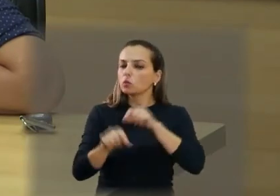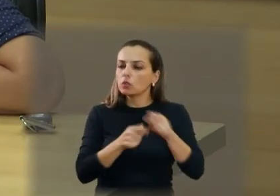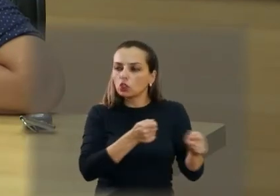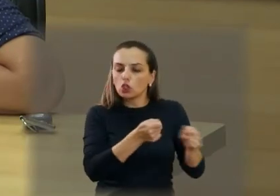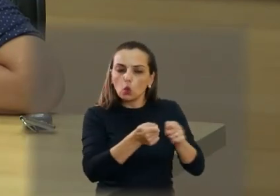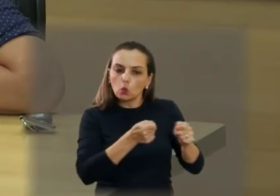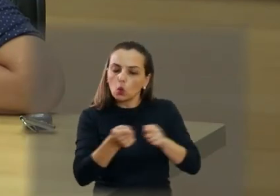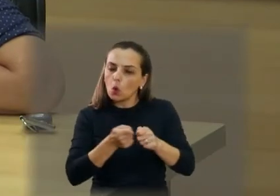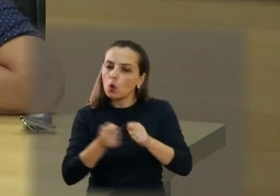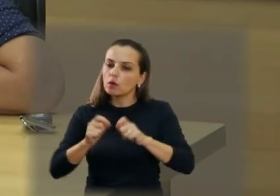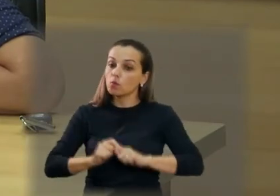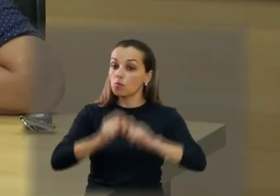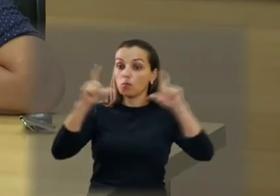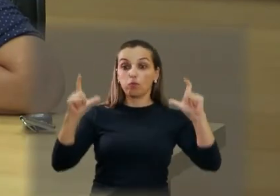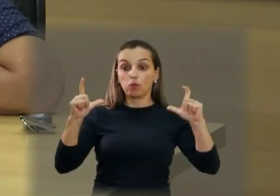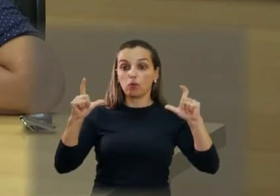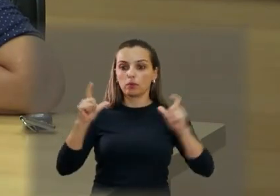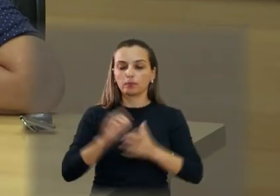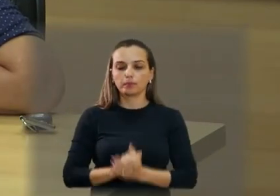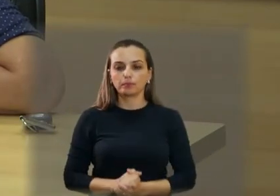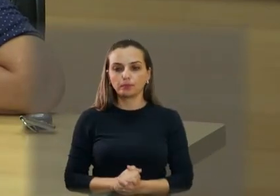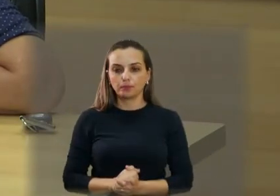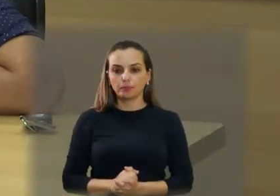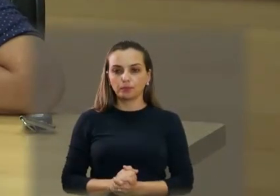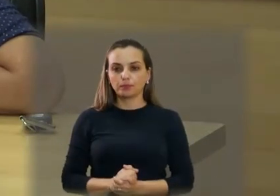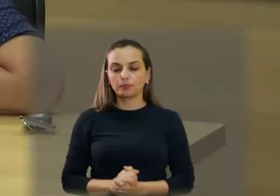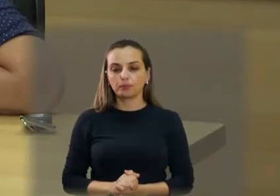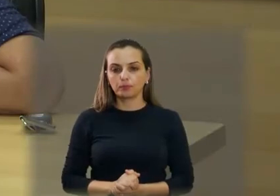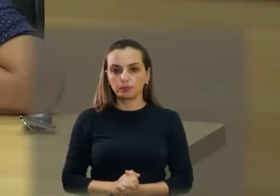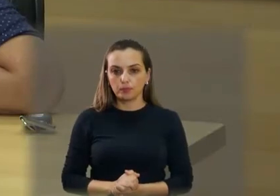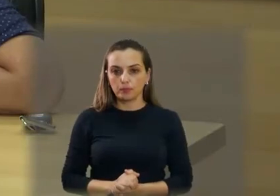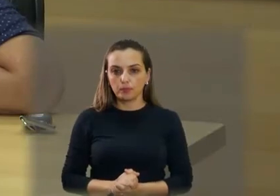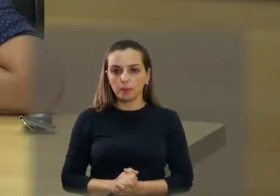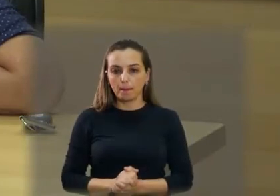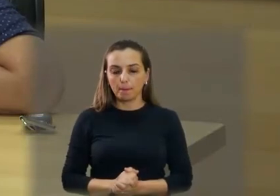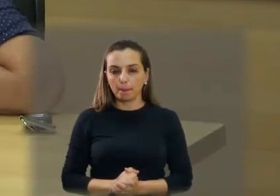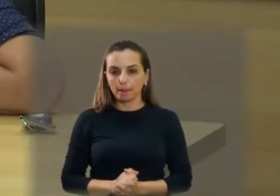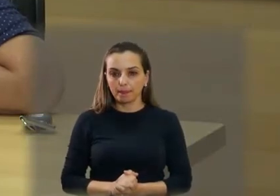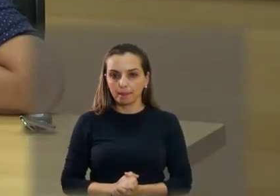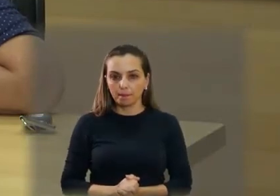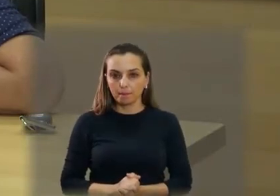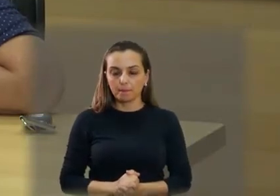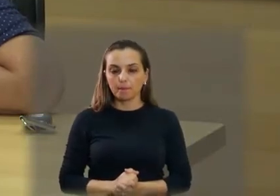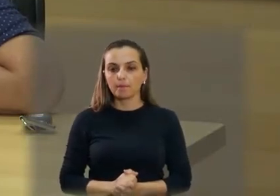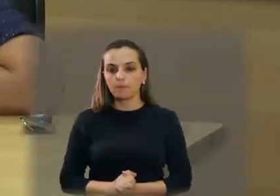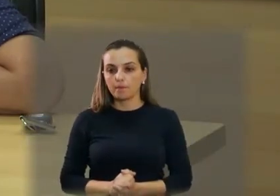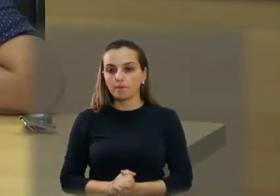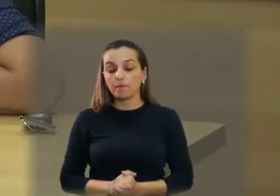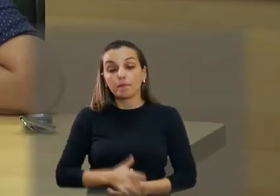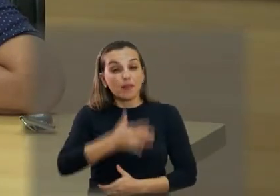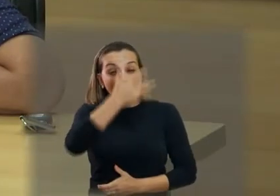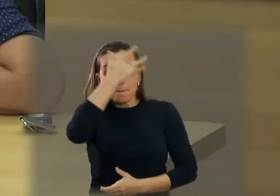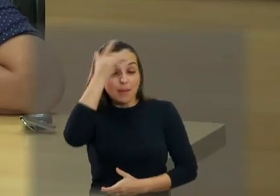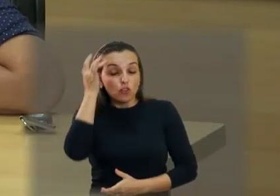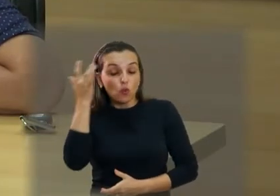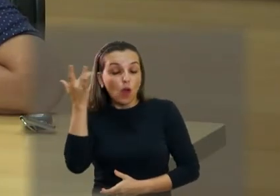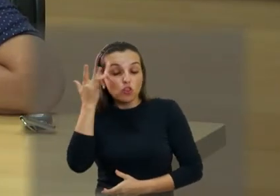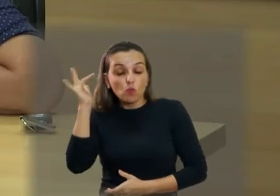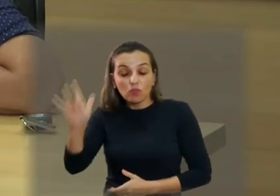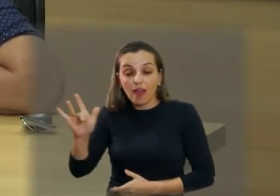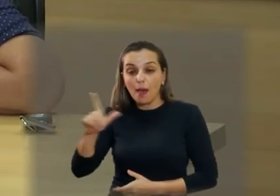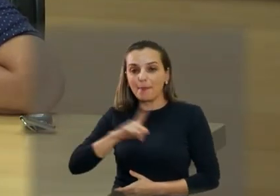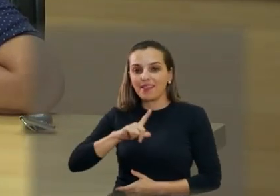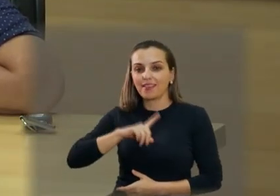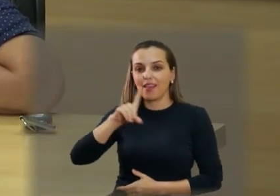controle. Mas a pessoa que encaminhou, ela não sabia que existem algumas doulas que foram